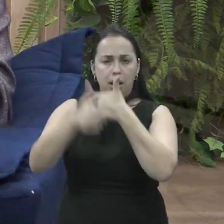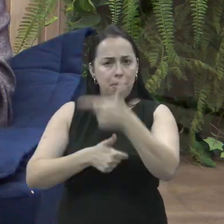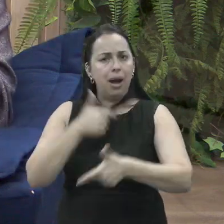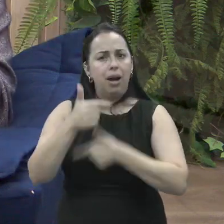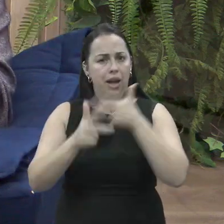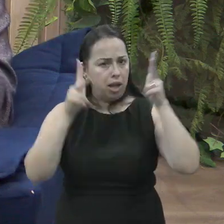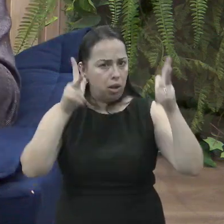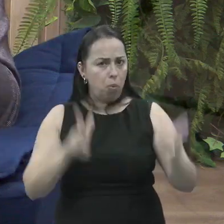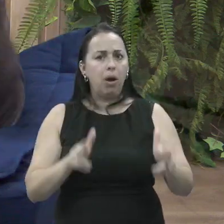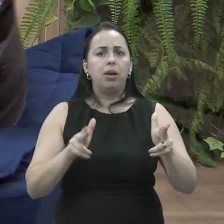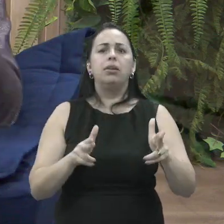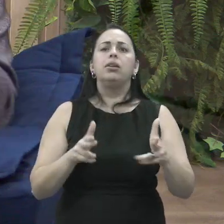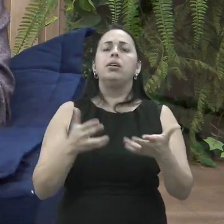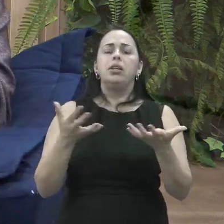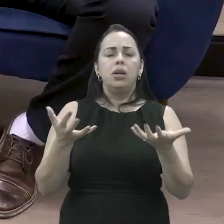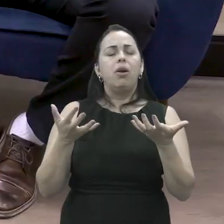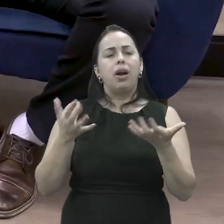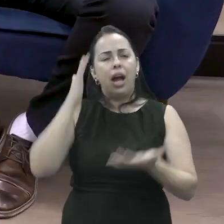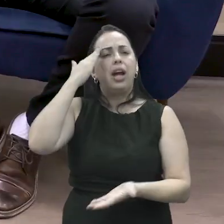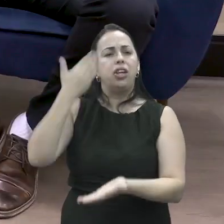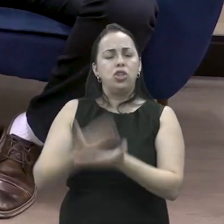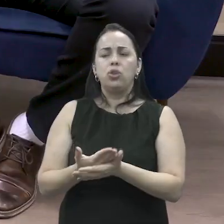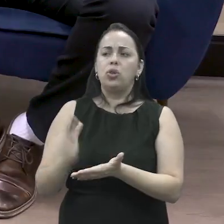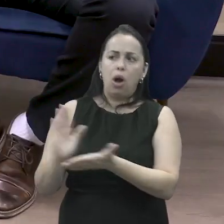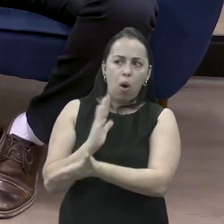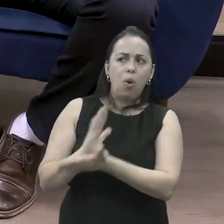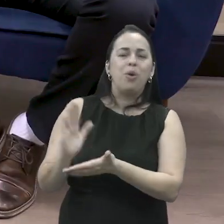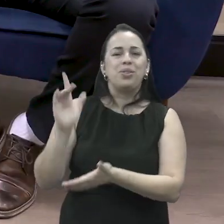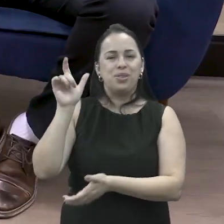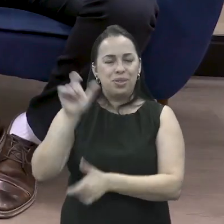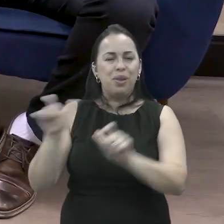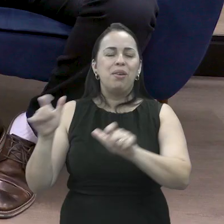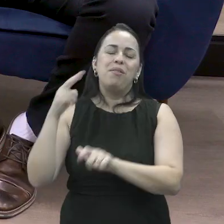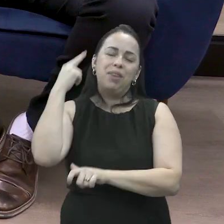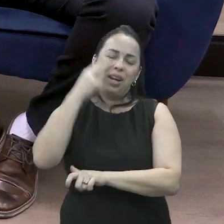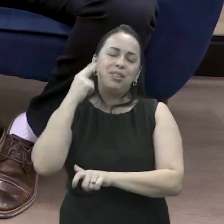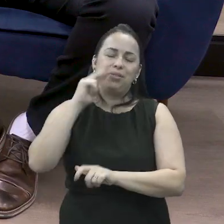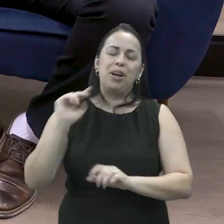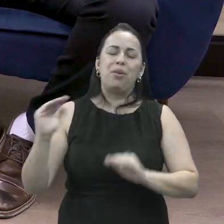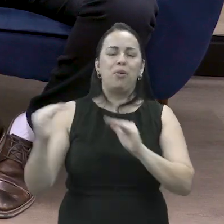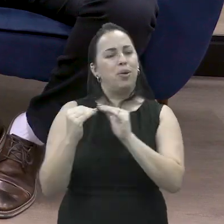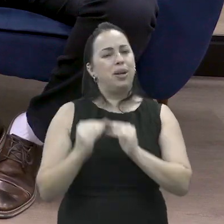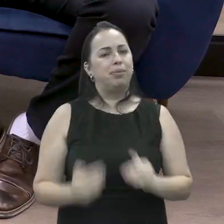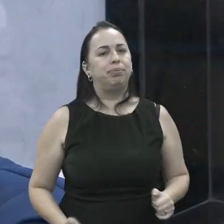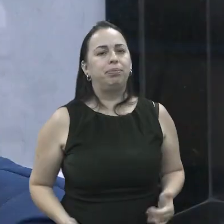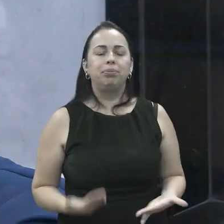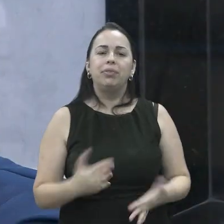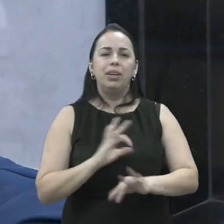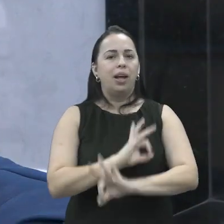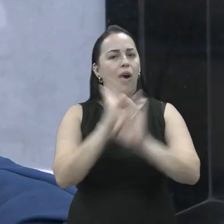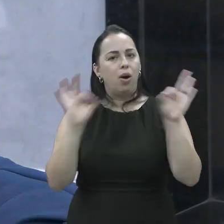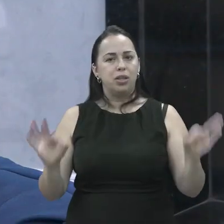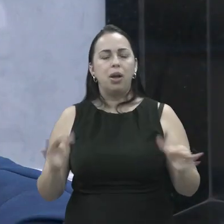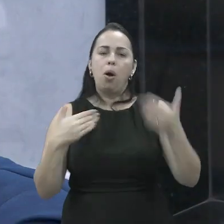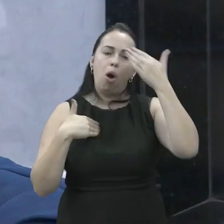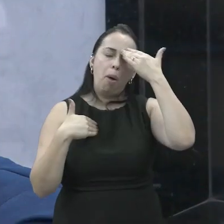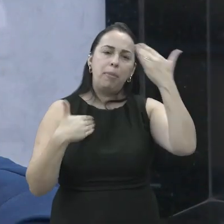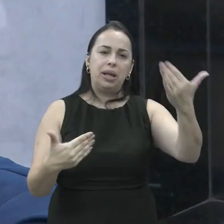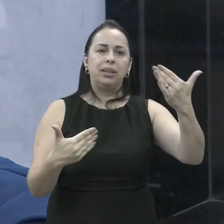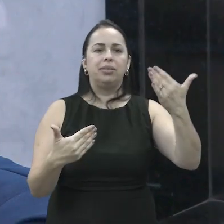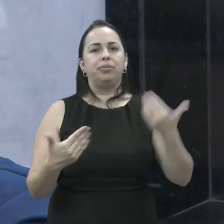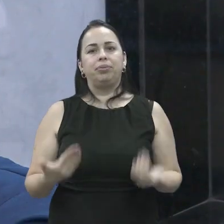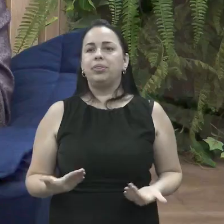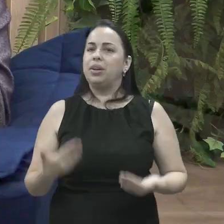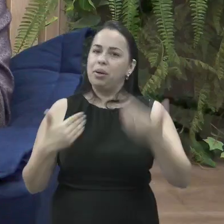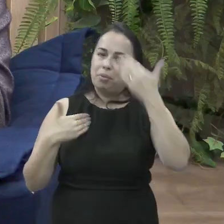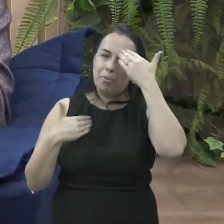atuação. E acredito que a gente vai ter muitos pares que certamente são bons vereadores que desempenharão um grande trabalho. Tá joia, vereador. Muito